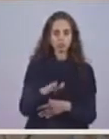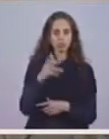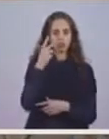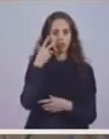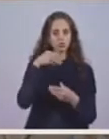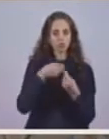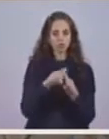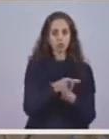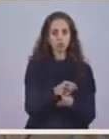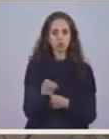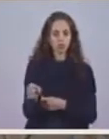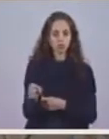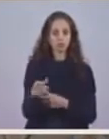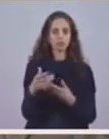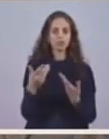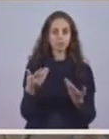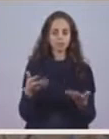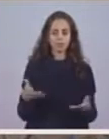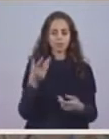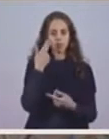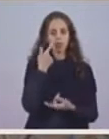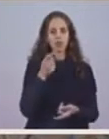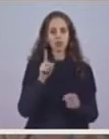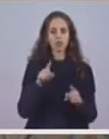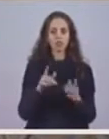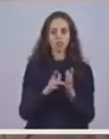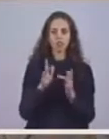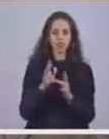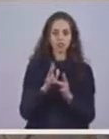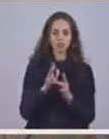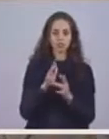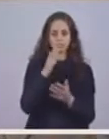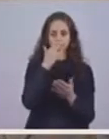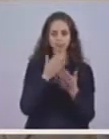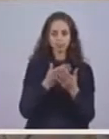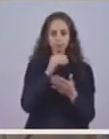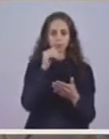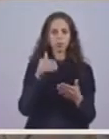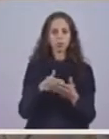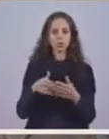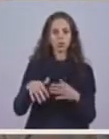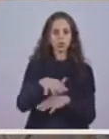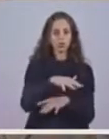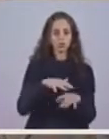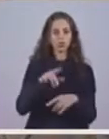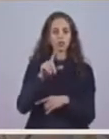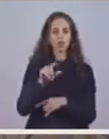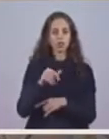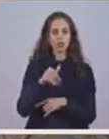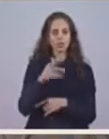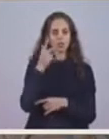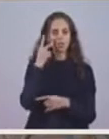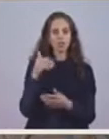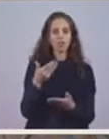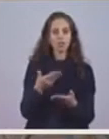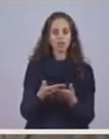vós, ele que ressuscitou Cristo Jesus de entre os mortos também dará vida